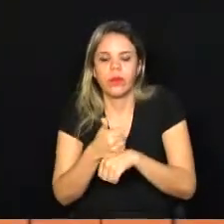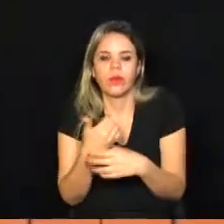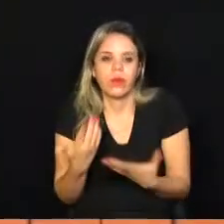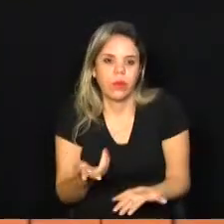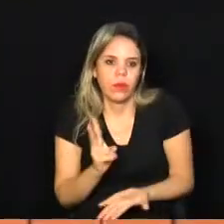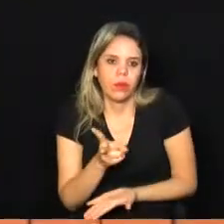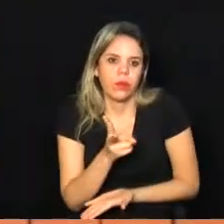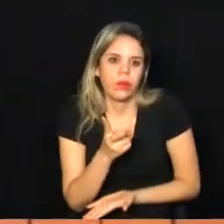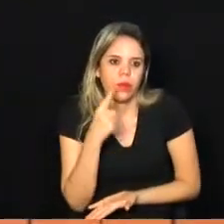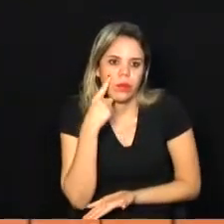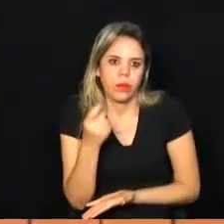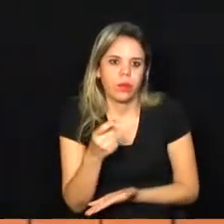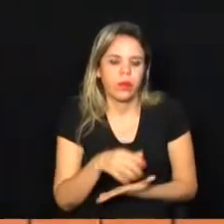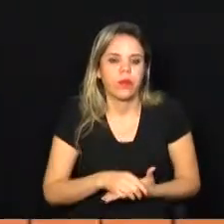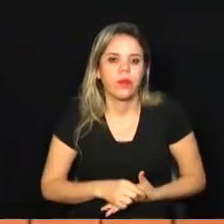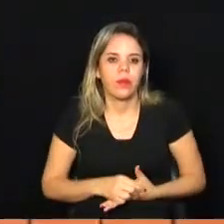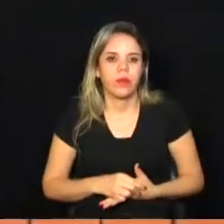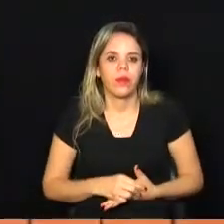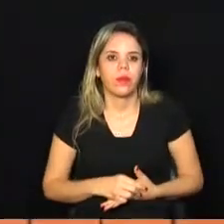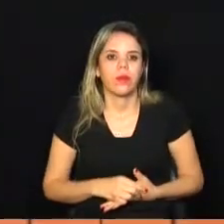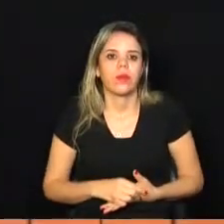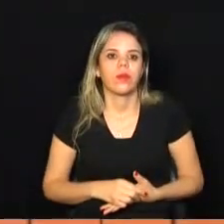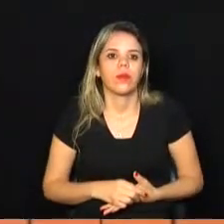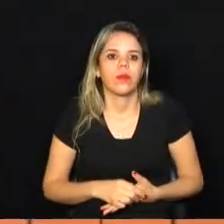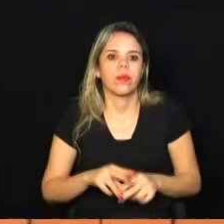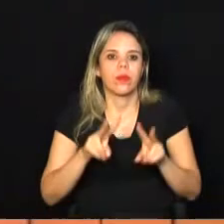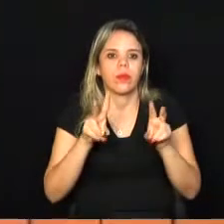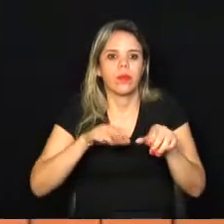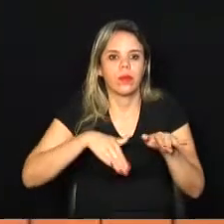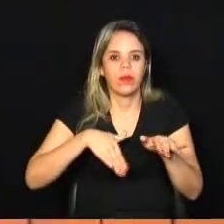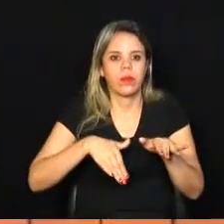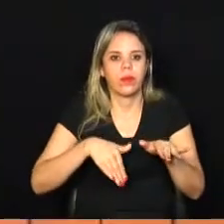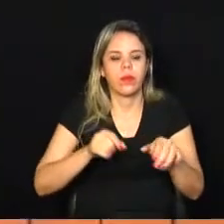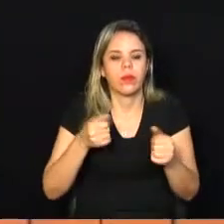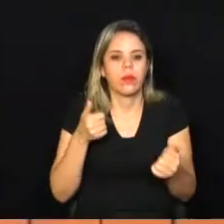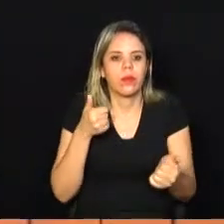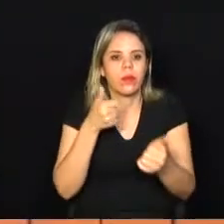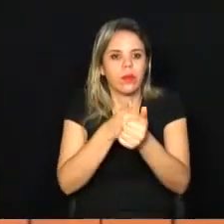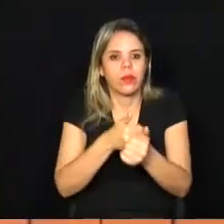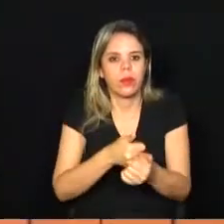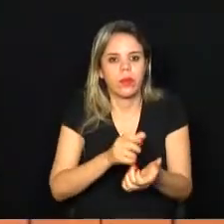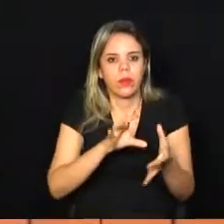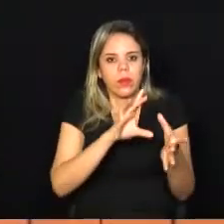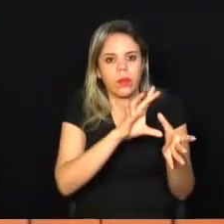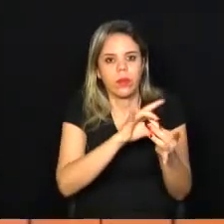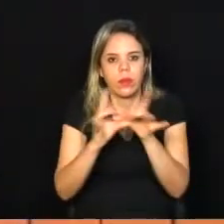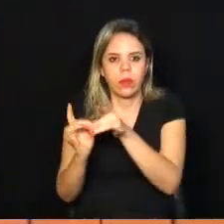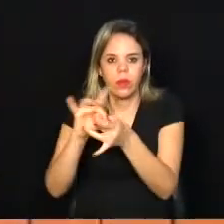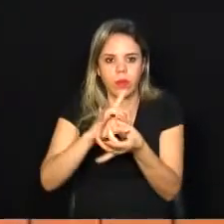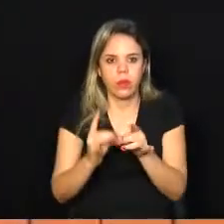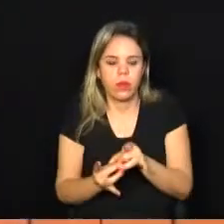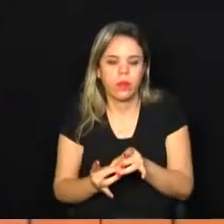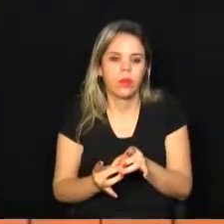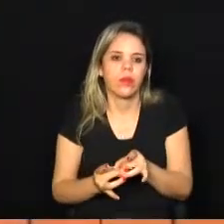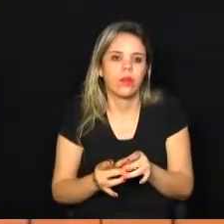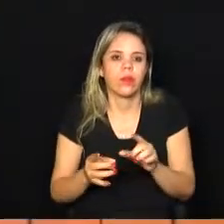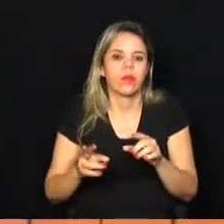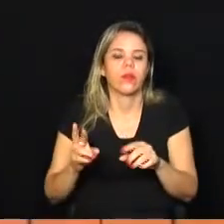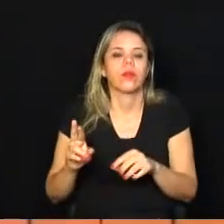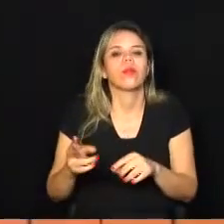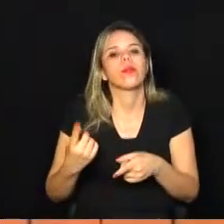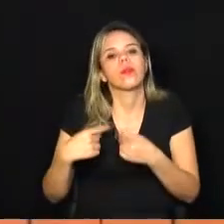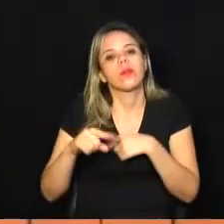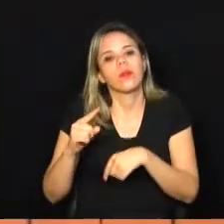sempre bastante interessante. Ô Larissa, sobre a natação, para quem acompanhou os Jogos Olímpicos, o rendimento do